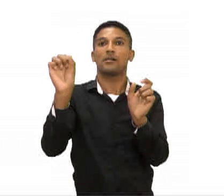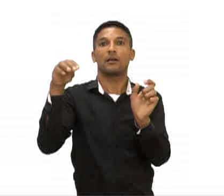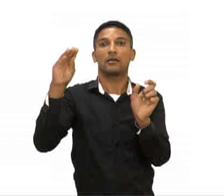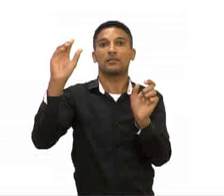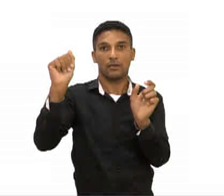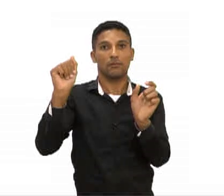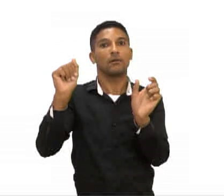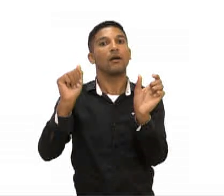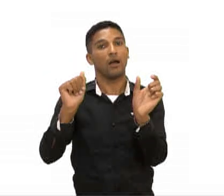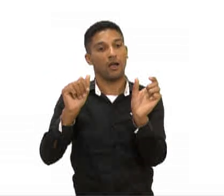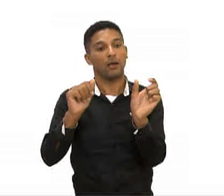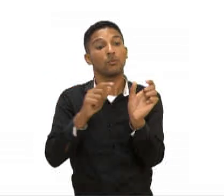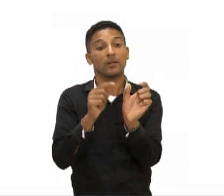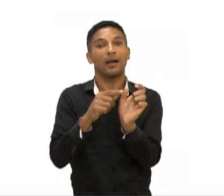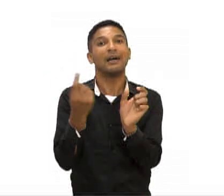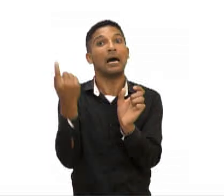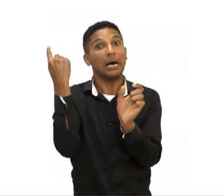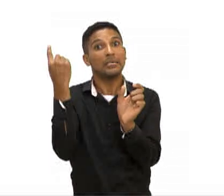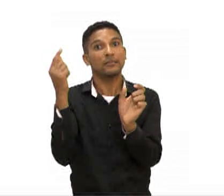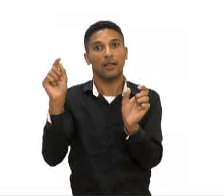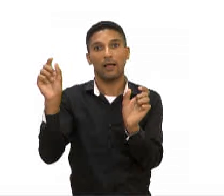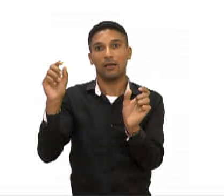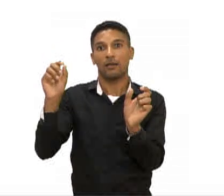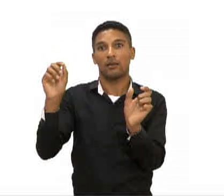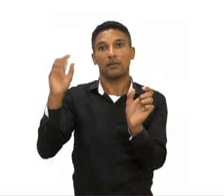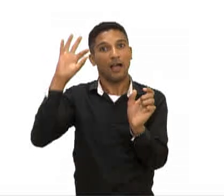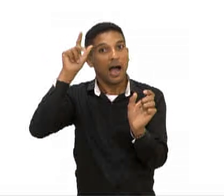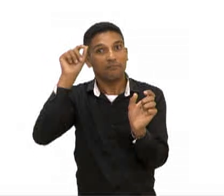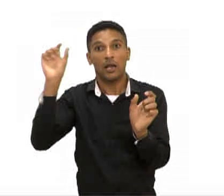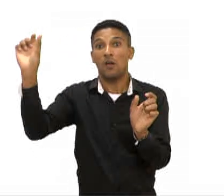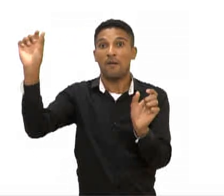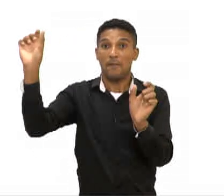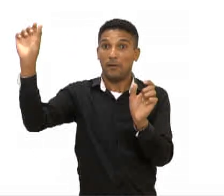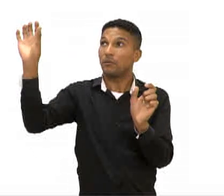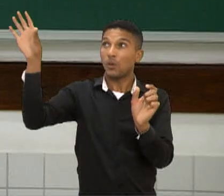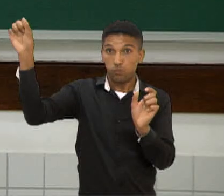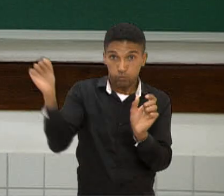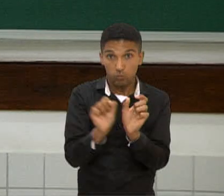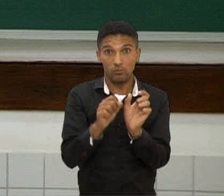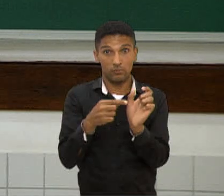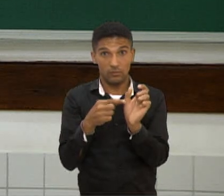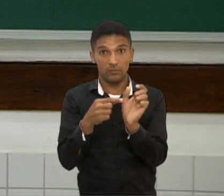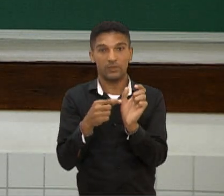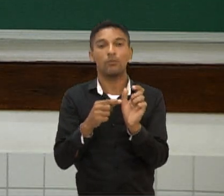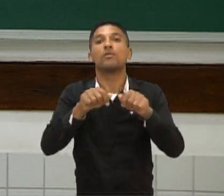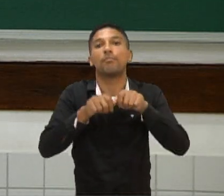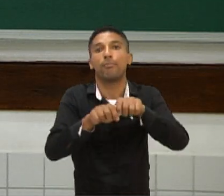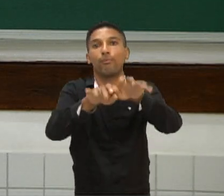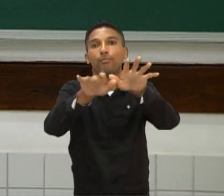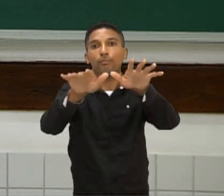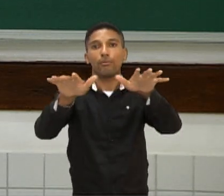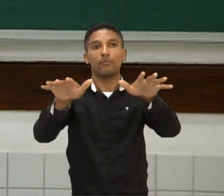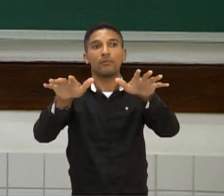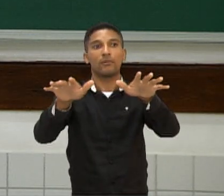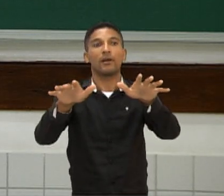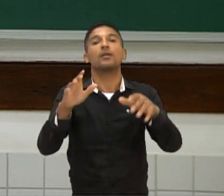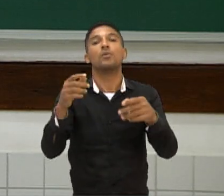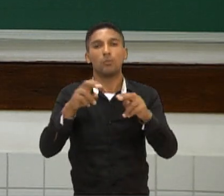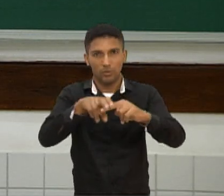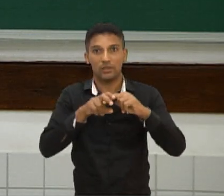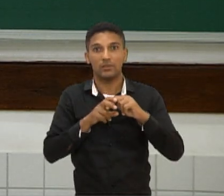sua ampliação e popularização no Brasil na segunda metade do século XIX. Então aqui, todas